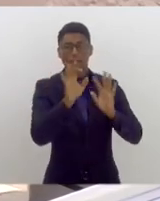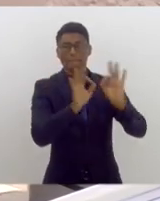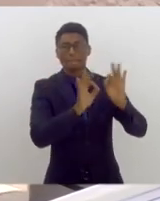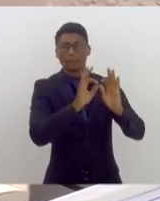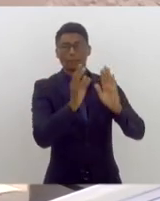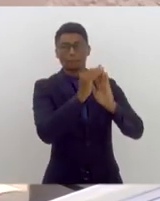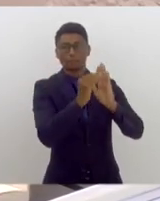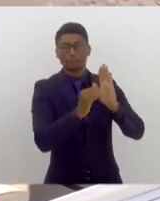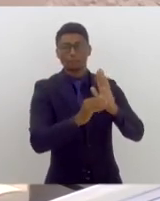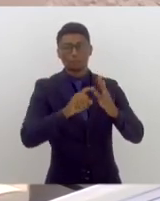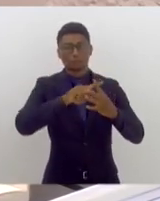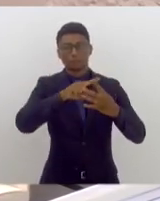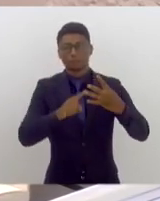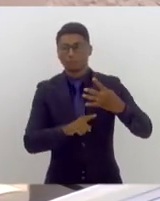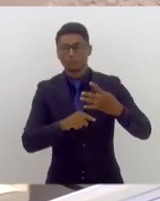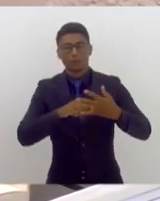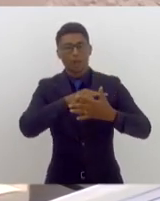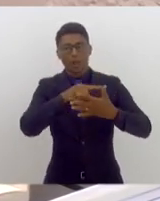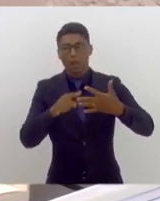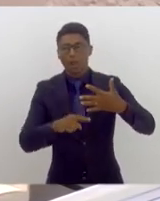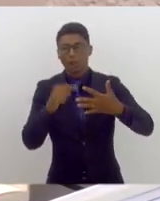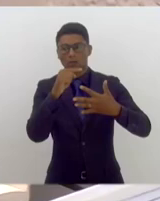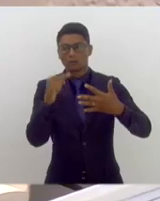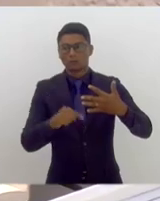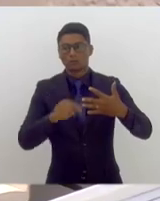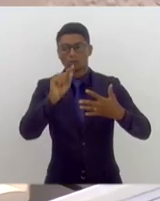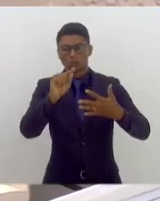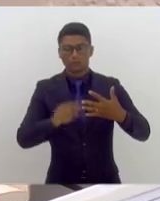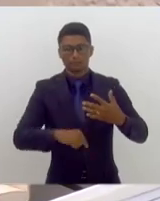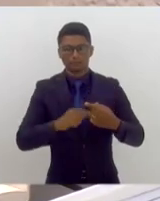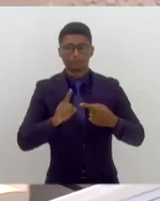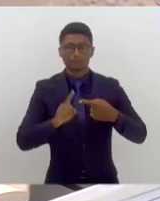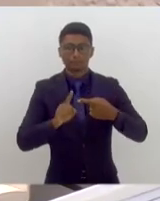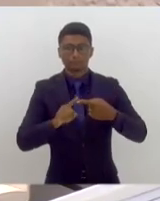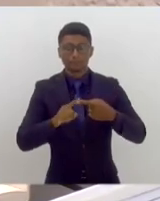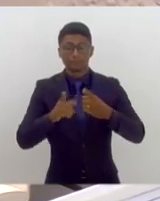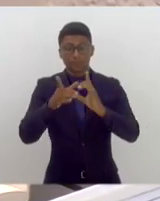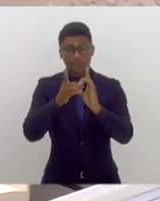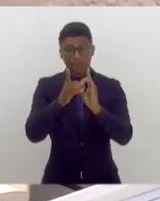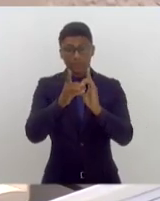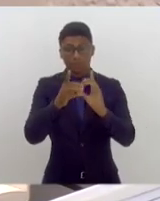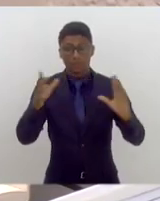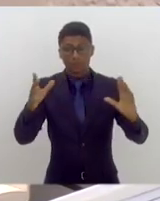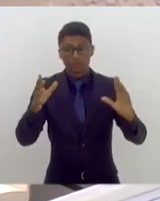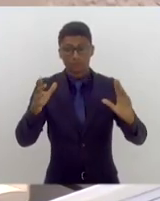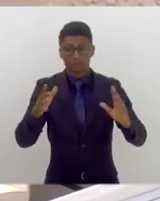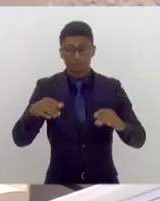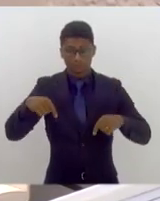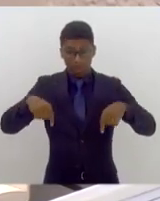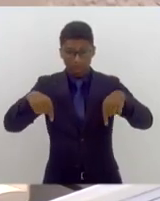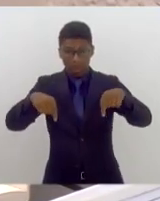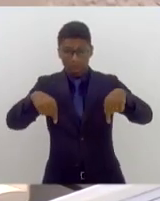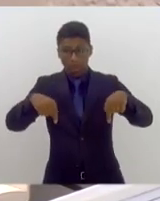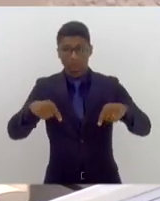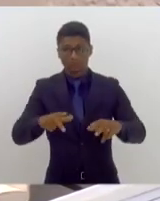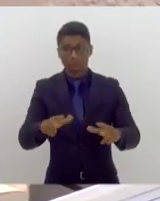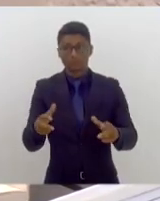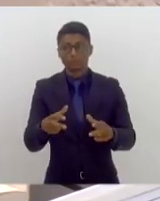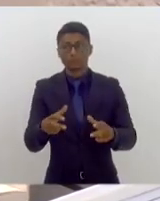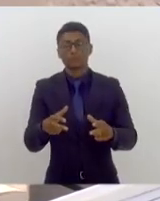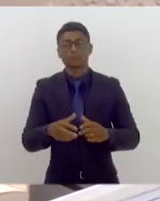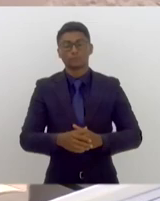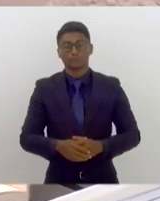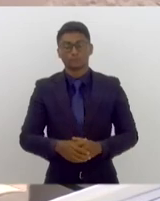letra morta. Primeiro, essa construção democrática, que eu acho que a comissão e a gente, com certeza, ela